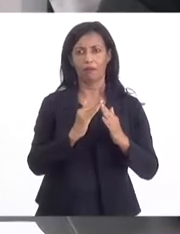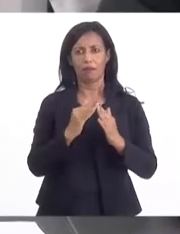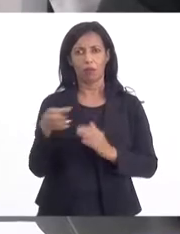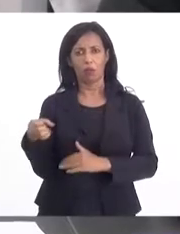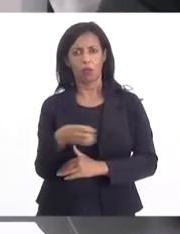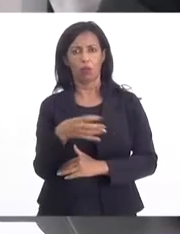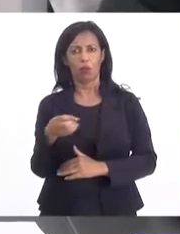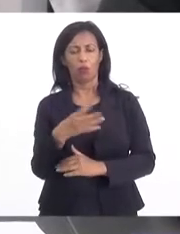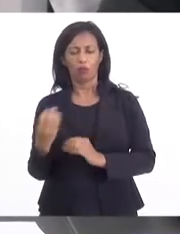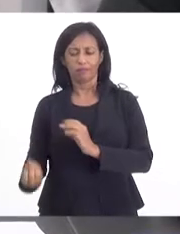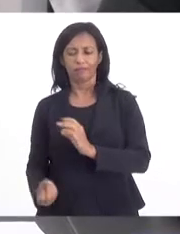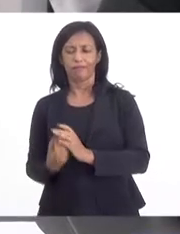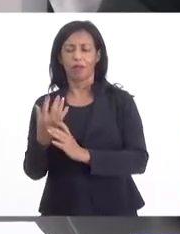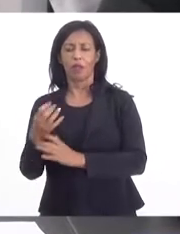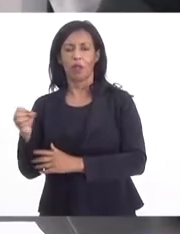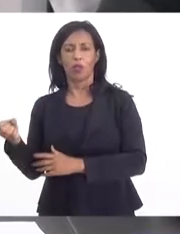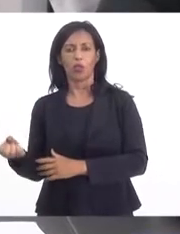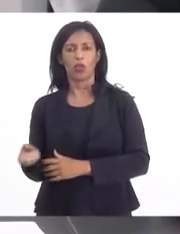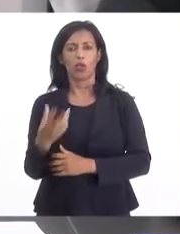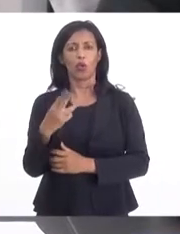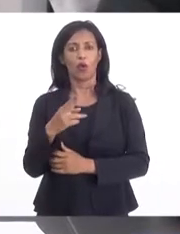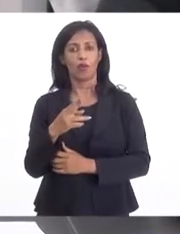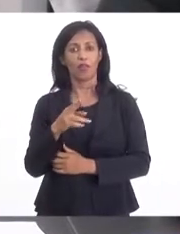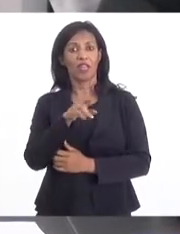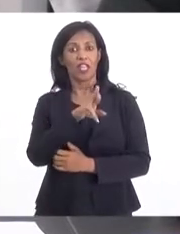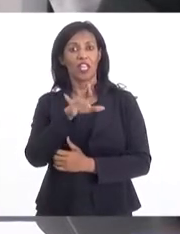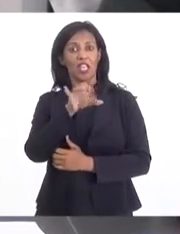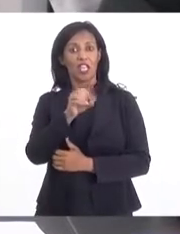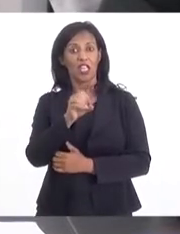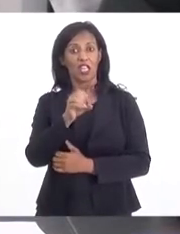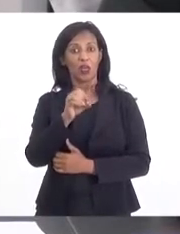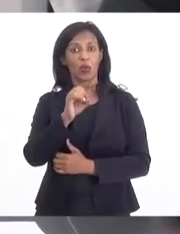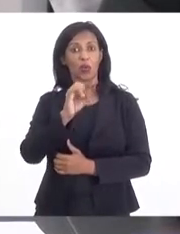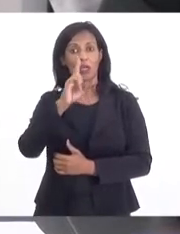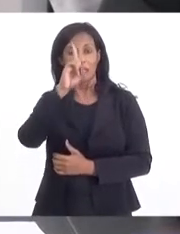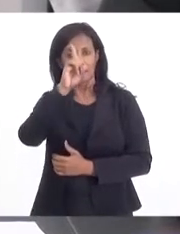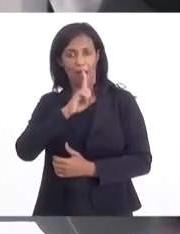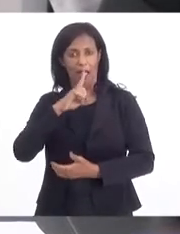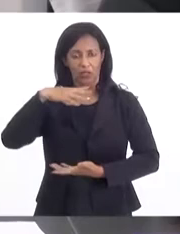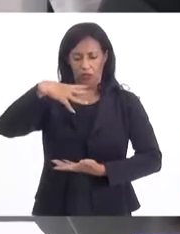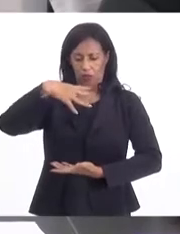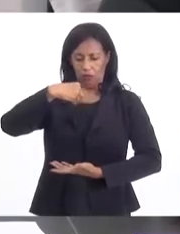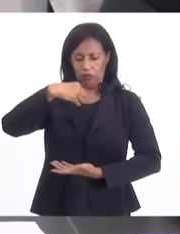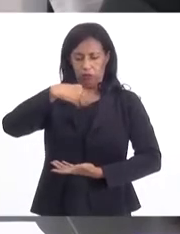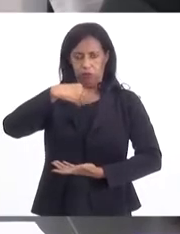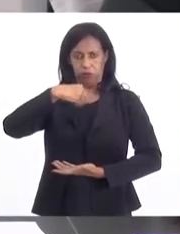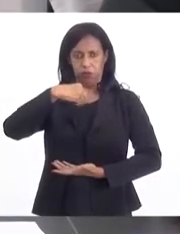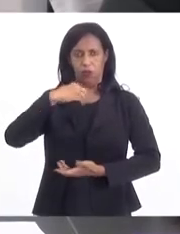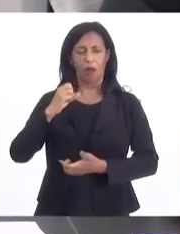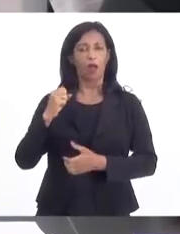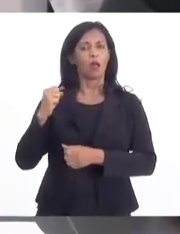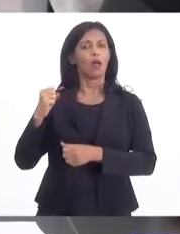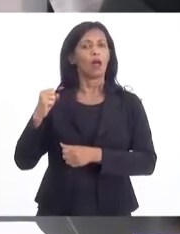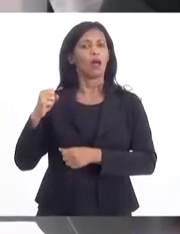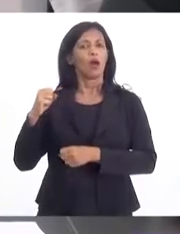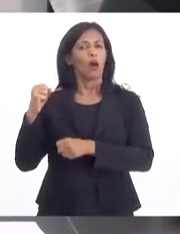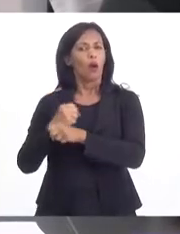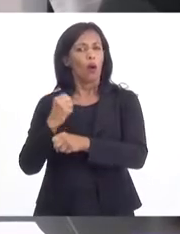A implantação da nova unidade do Rio Imagem na Baixada. A reforma de 50